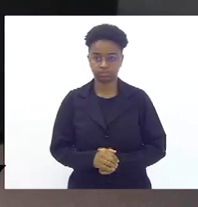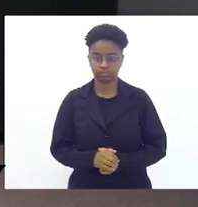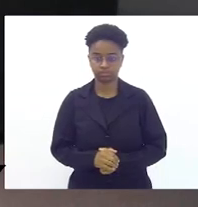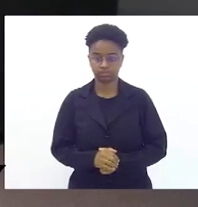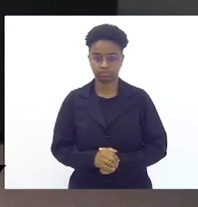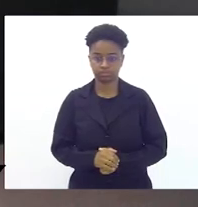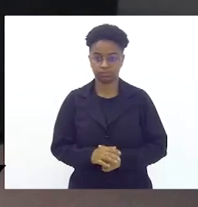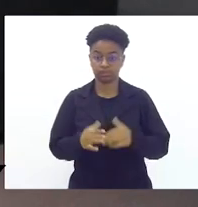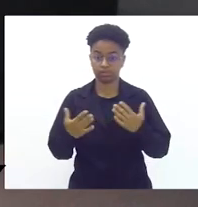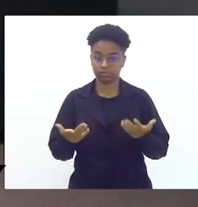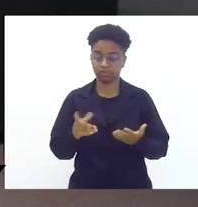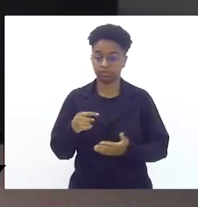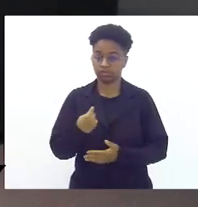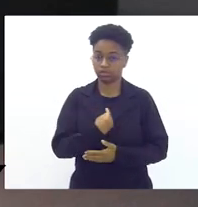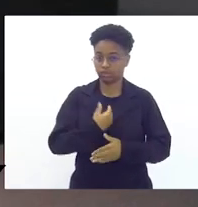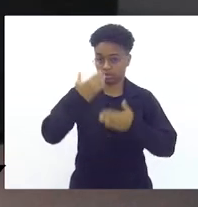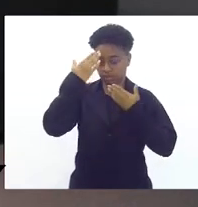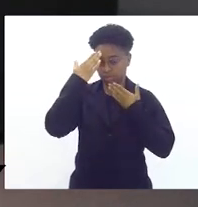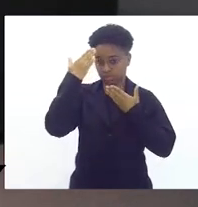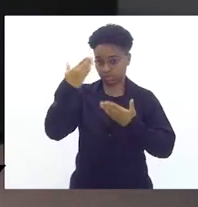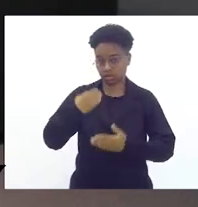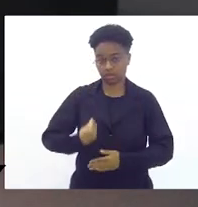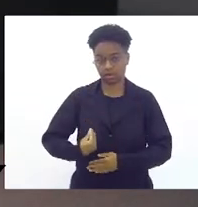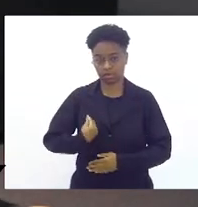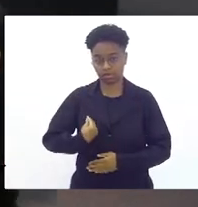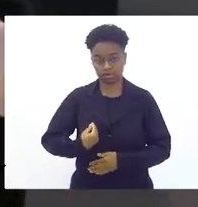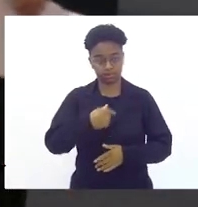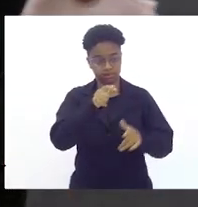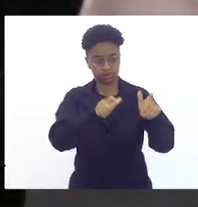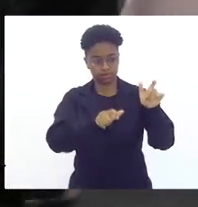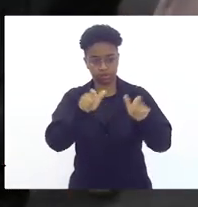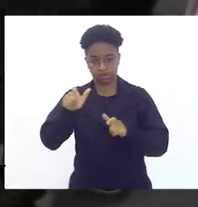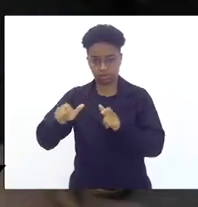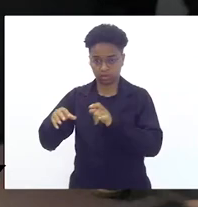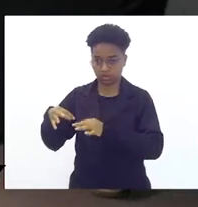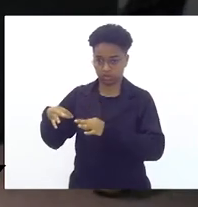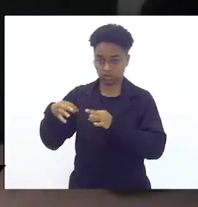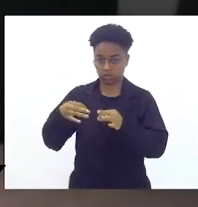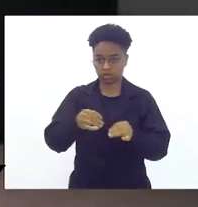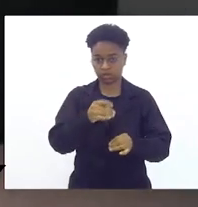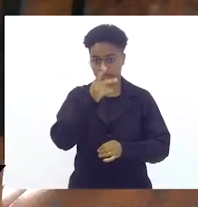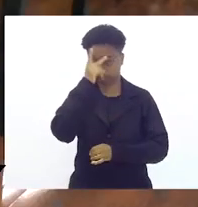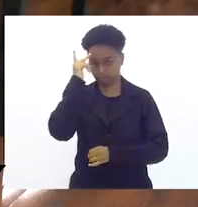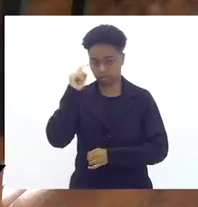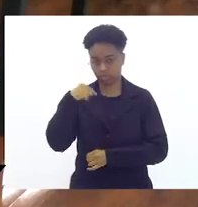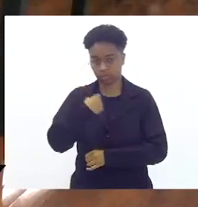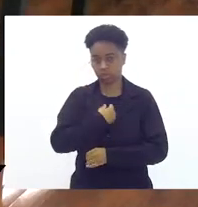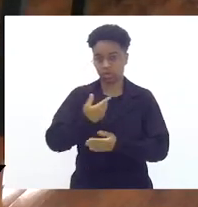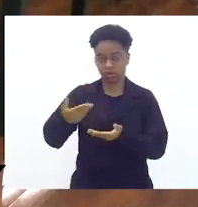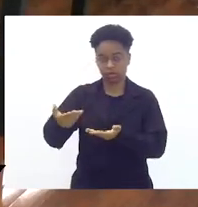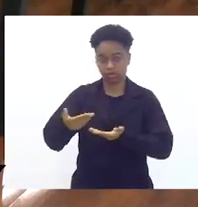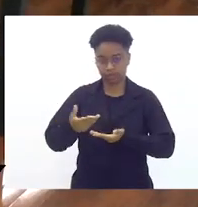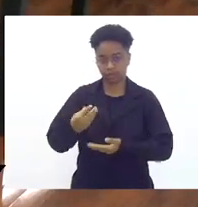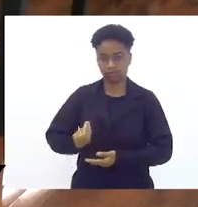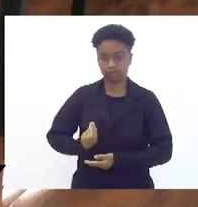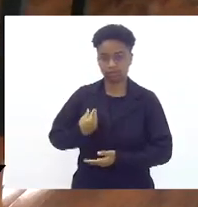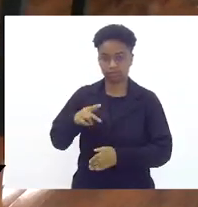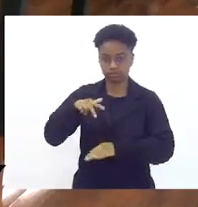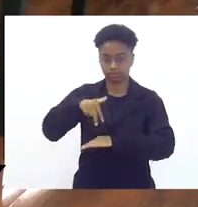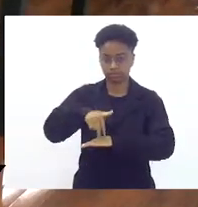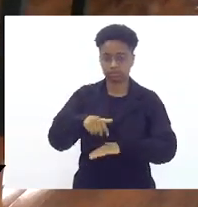queríamos agradecer a presença de todas as entidades todas as que nós convidamos estamos aqui estão aqui presentes